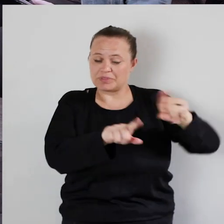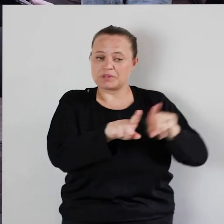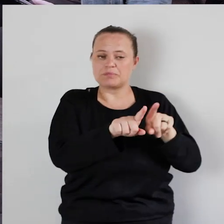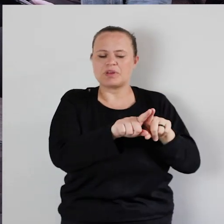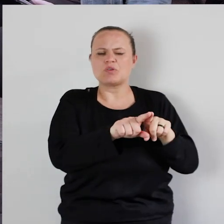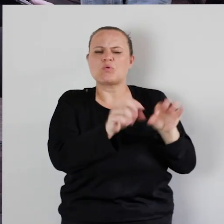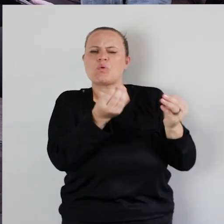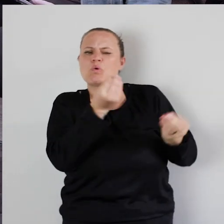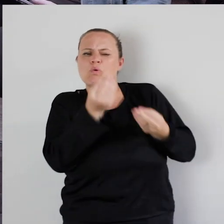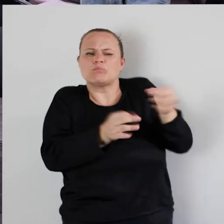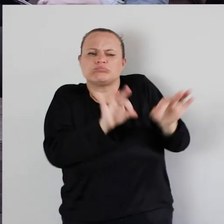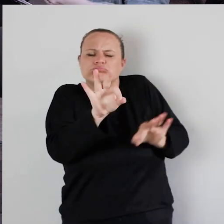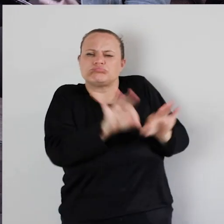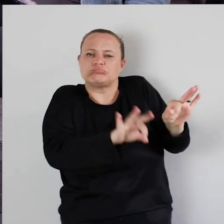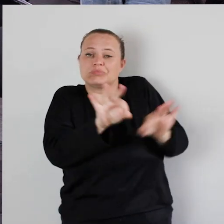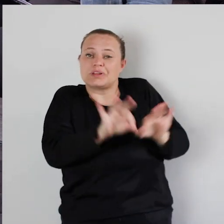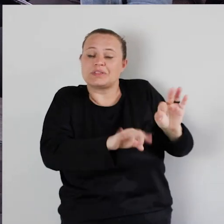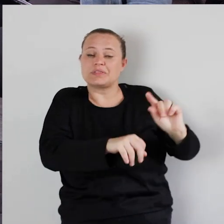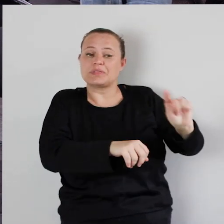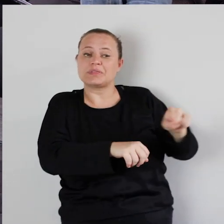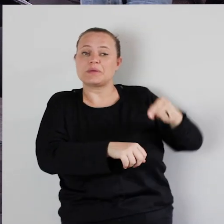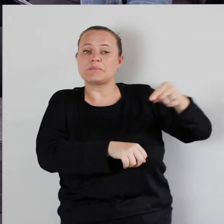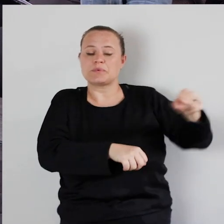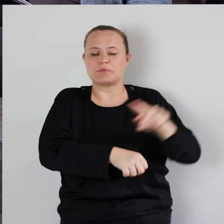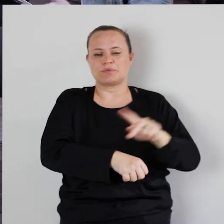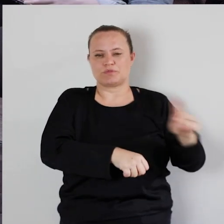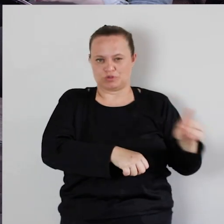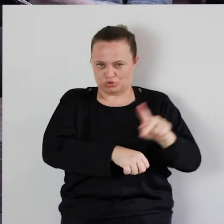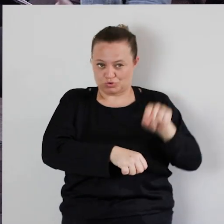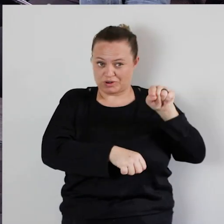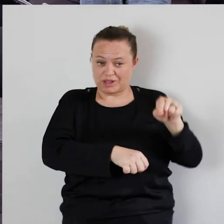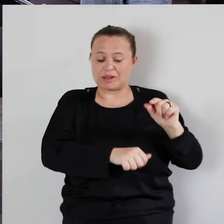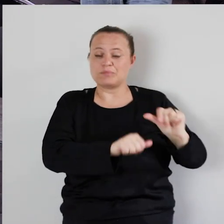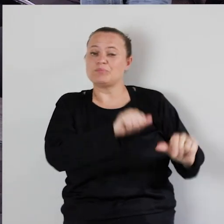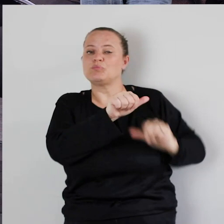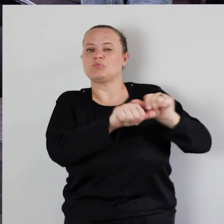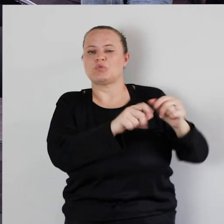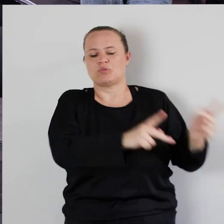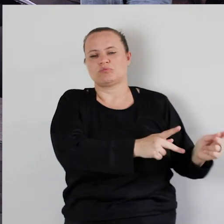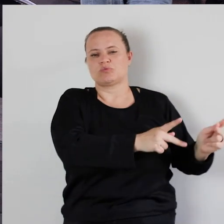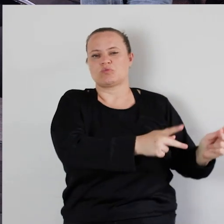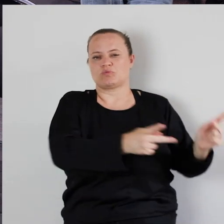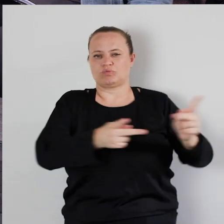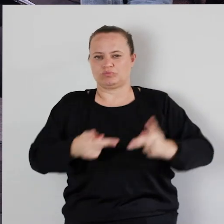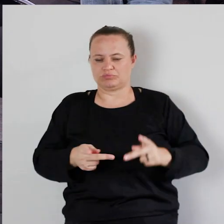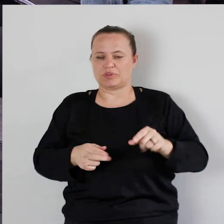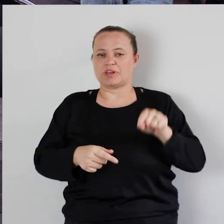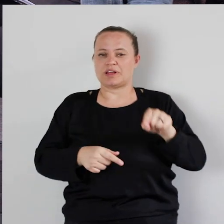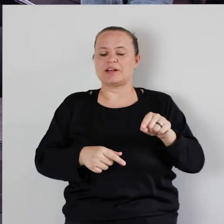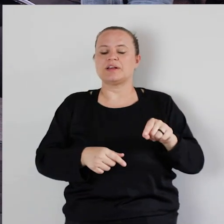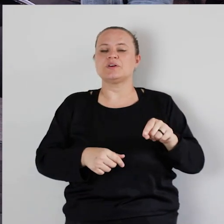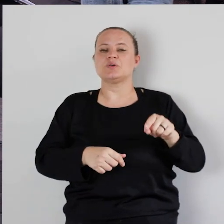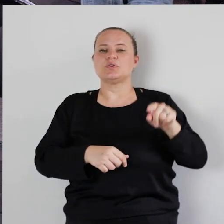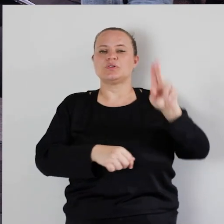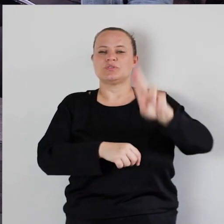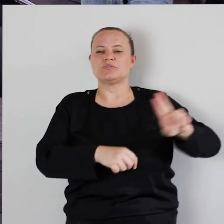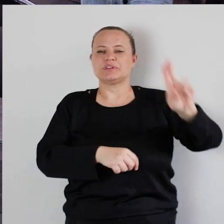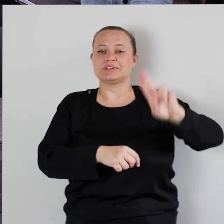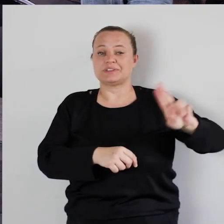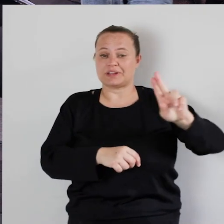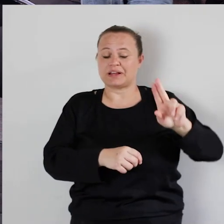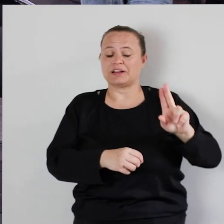formas alternativas de organização, e depois teve um período como professora visitante na Universidade Nacional